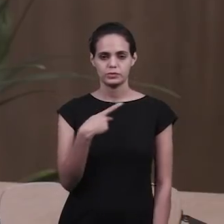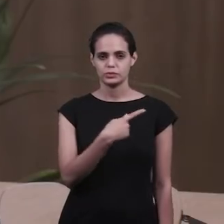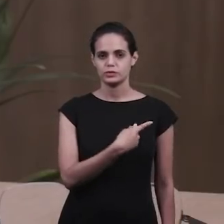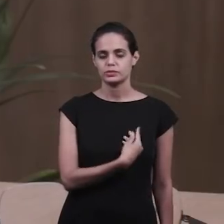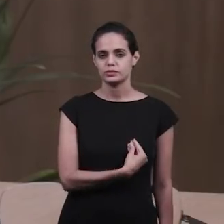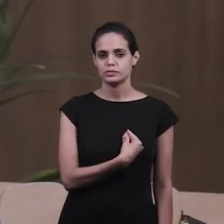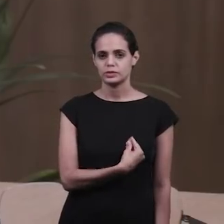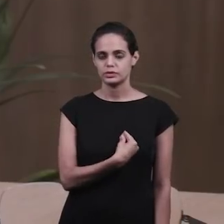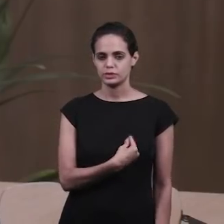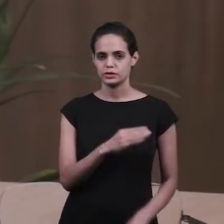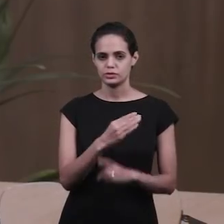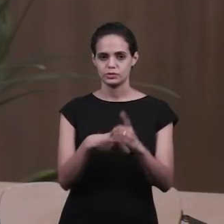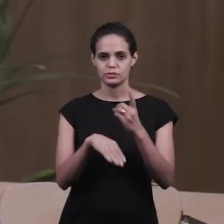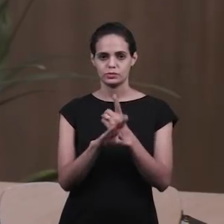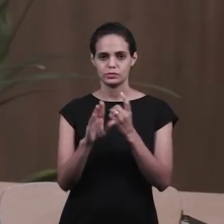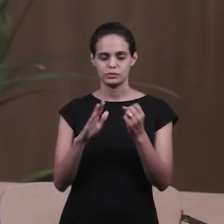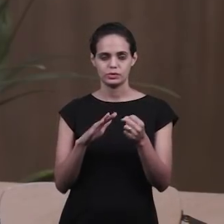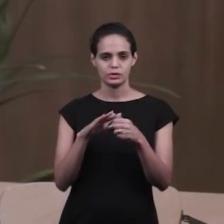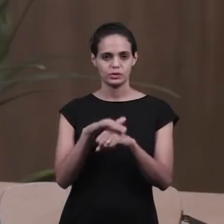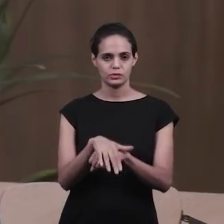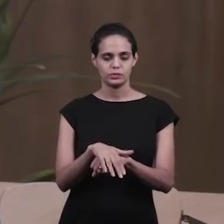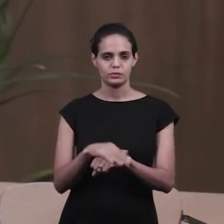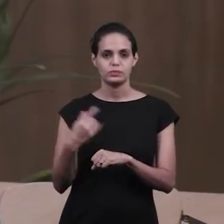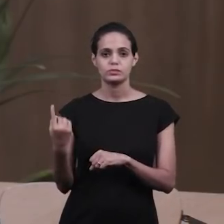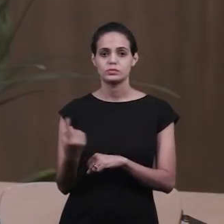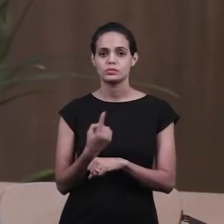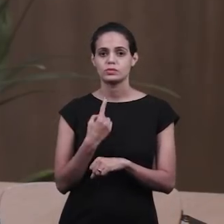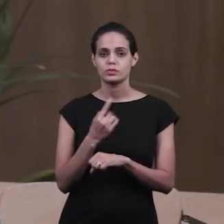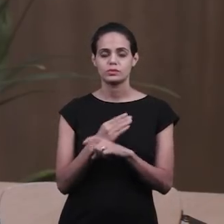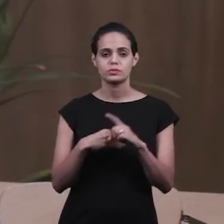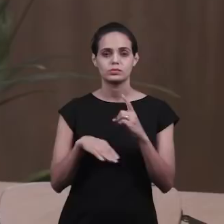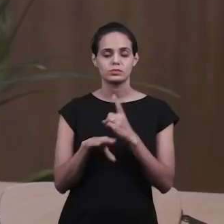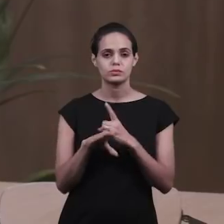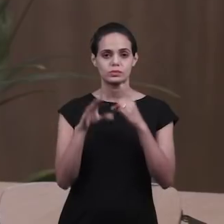íamos fazer um culto de evangelização.